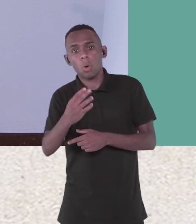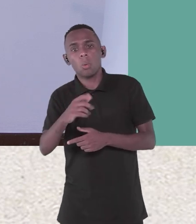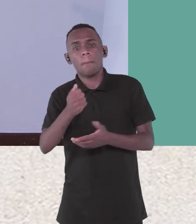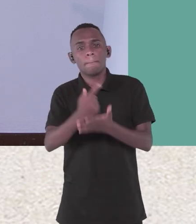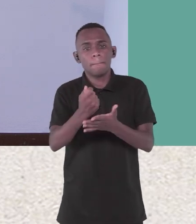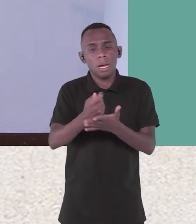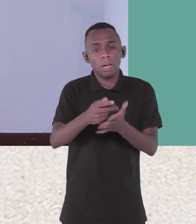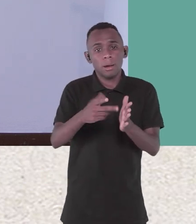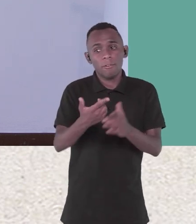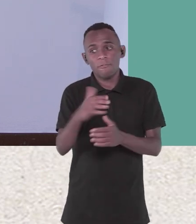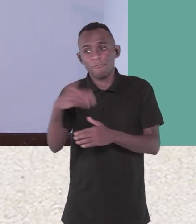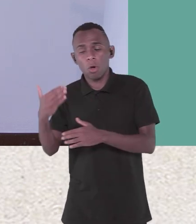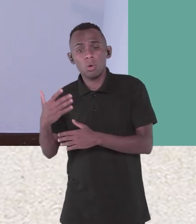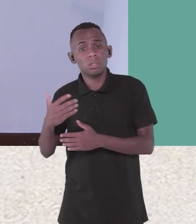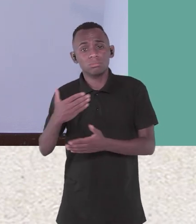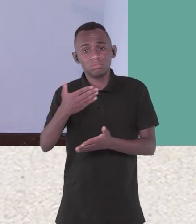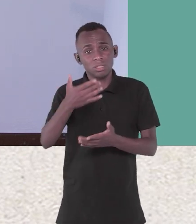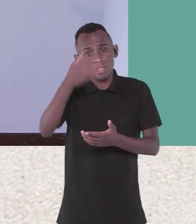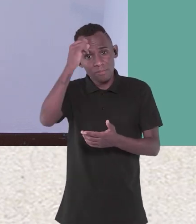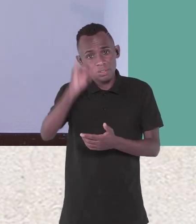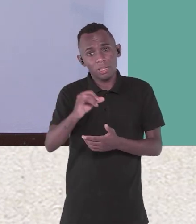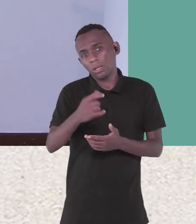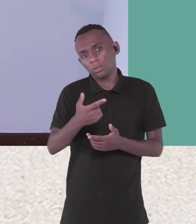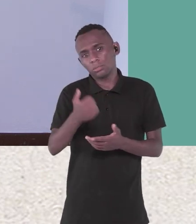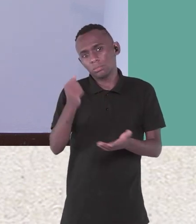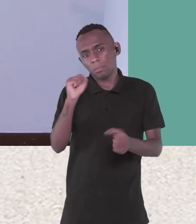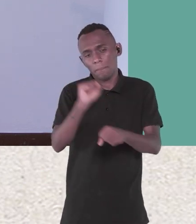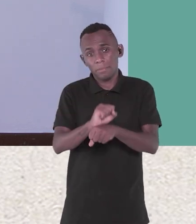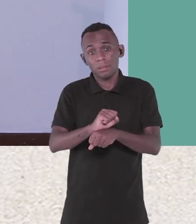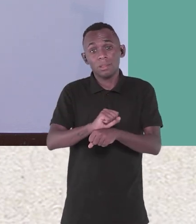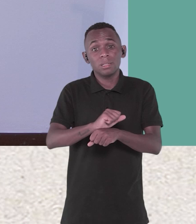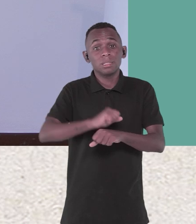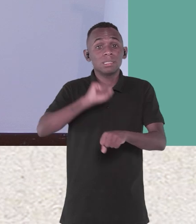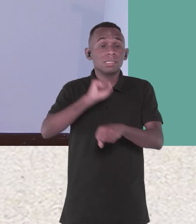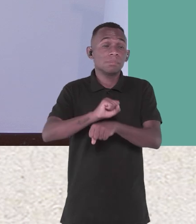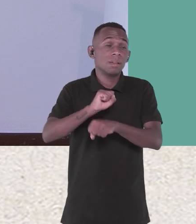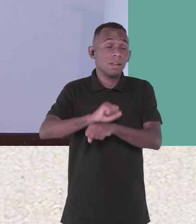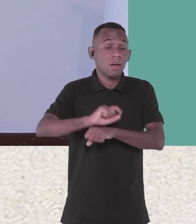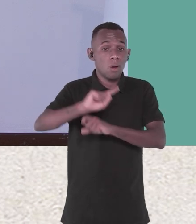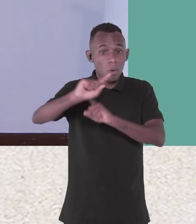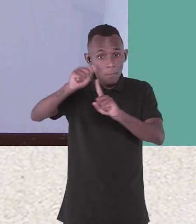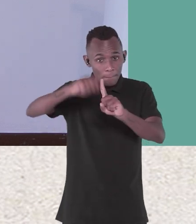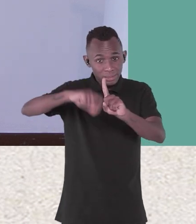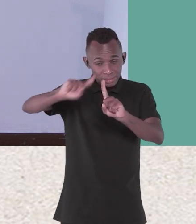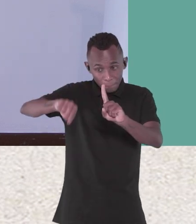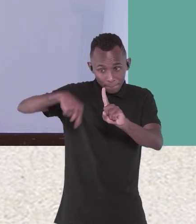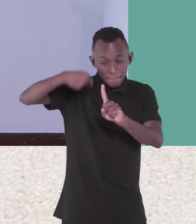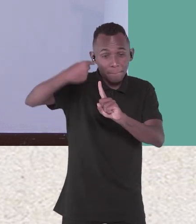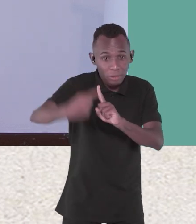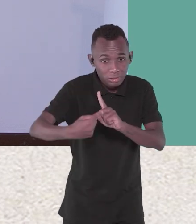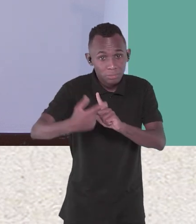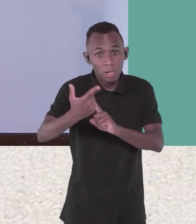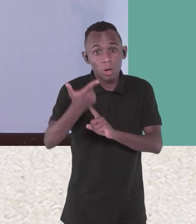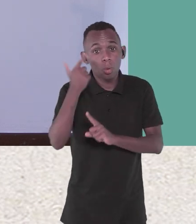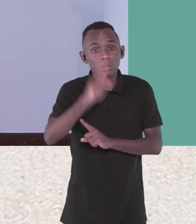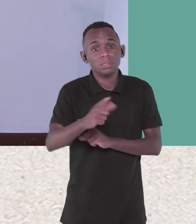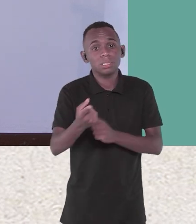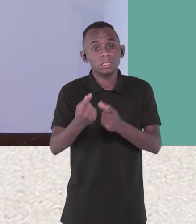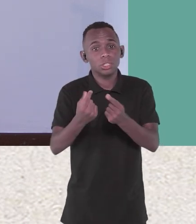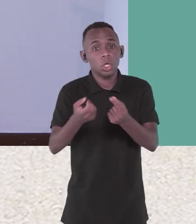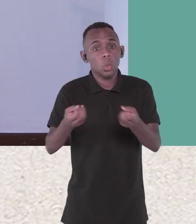Terceirizado, cortaram. E aí teve que esperar o mês seguinte, para o mês seguinte voltar a ter fluxo de